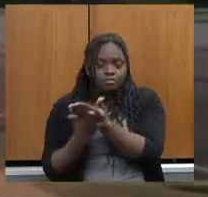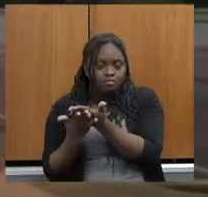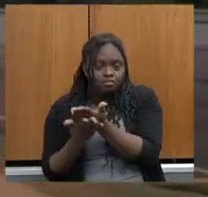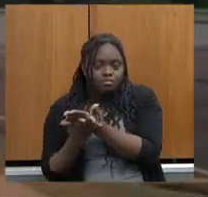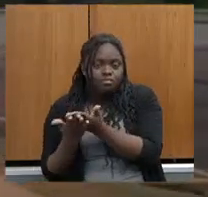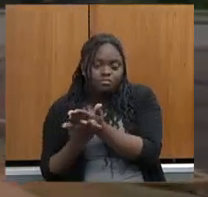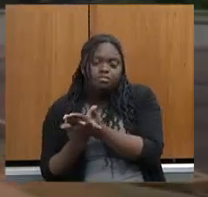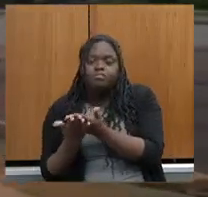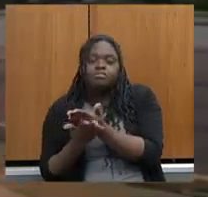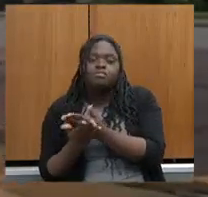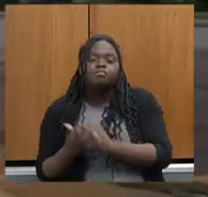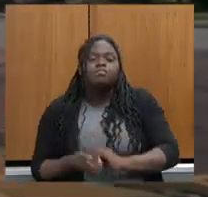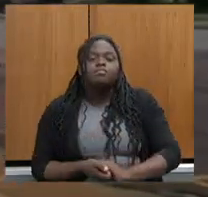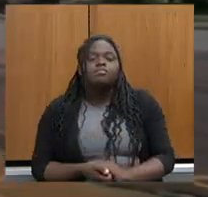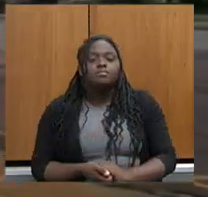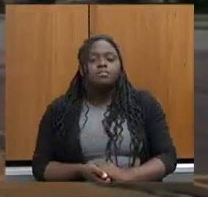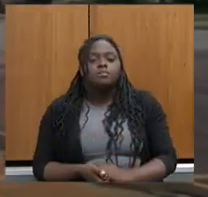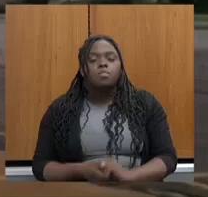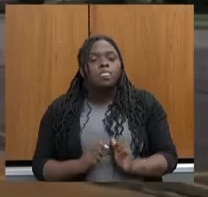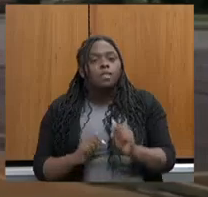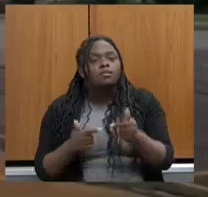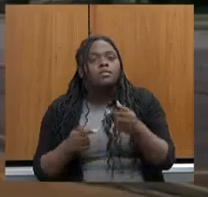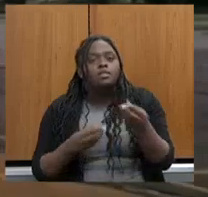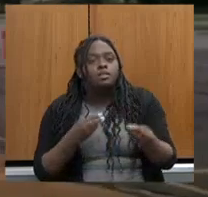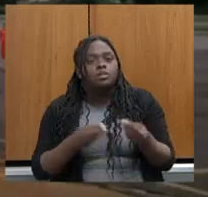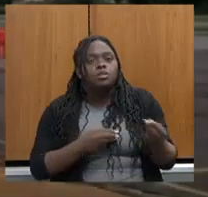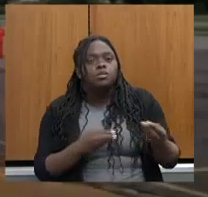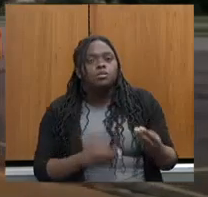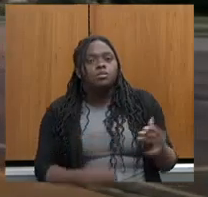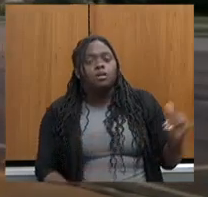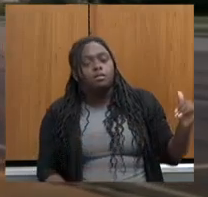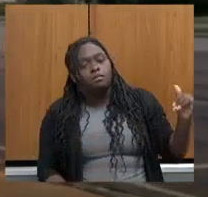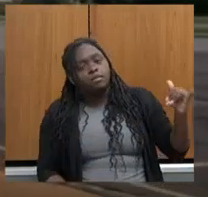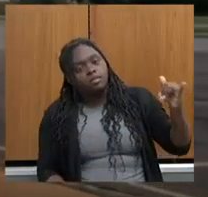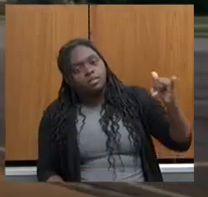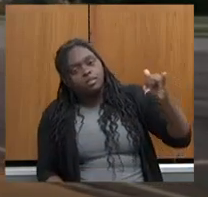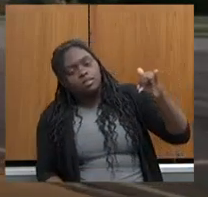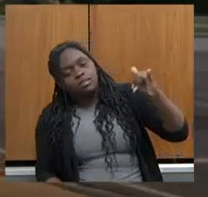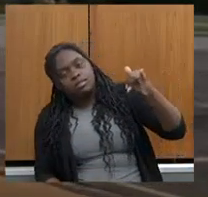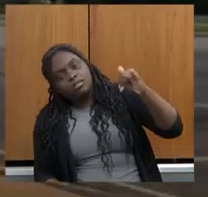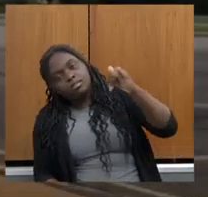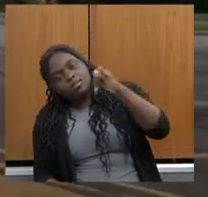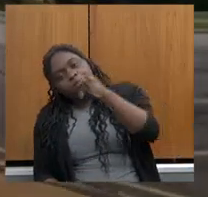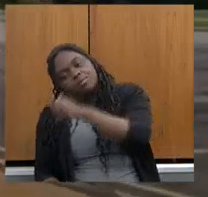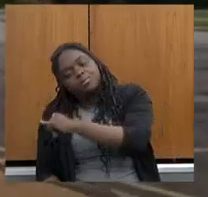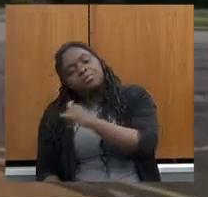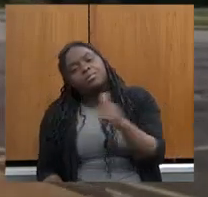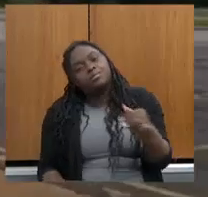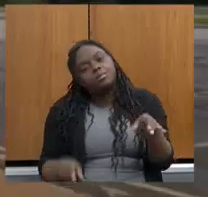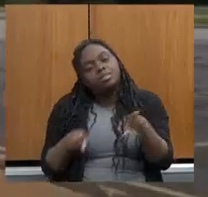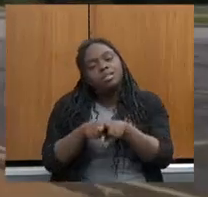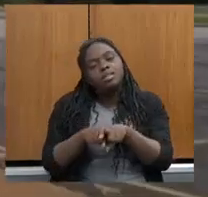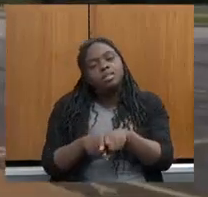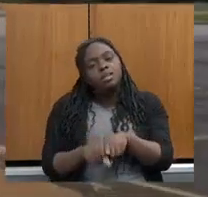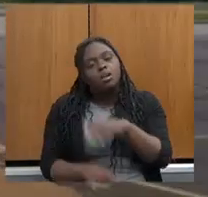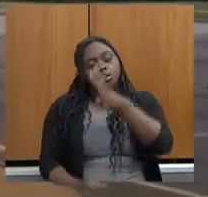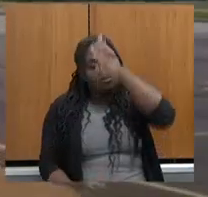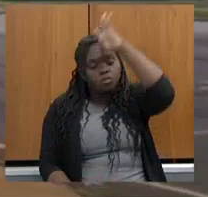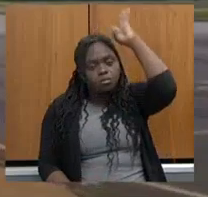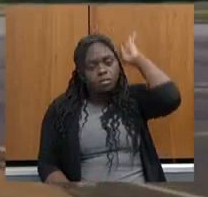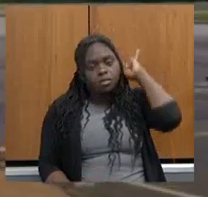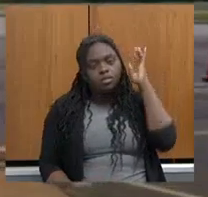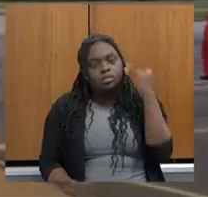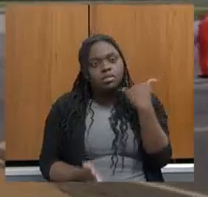o transporte foi realizado pelo suporte aéreo avançado de vida parceria entre o corpo de bombeiros